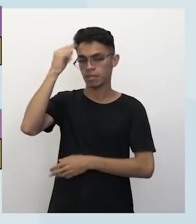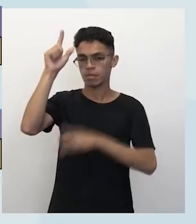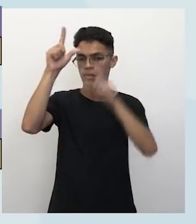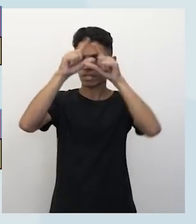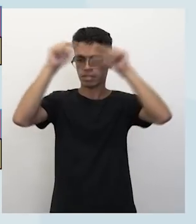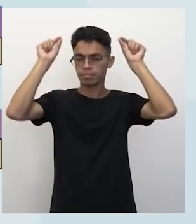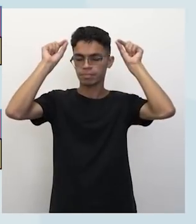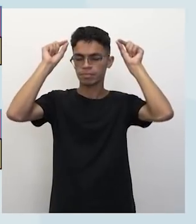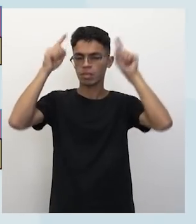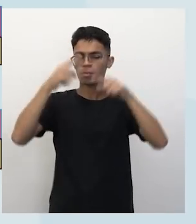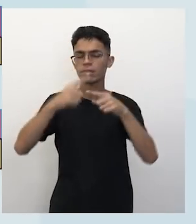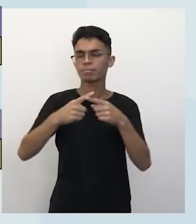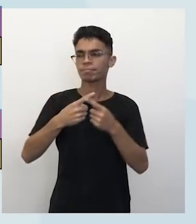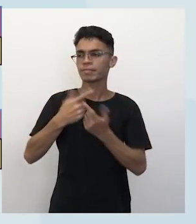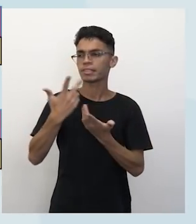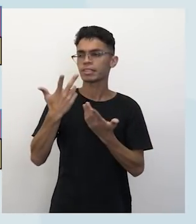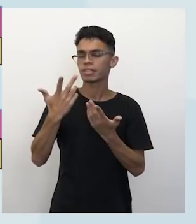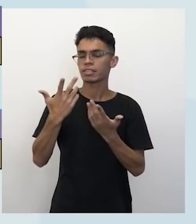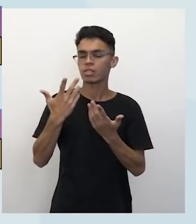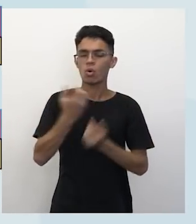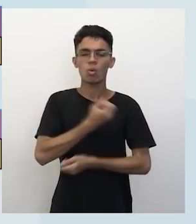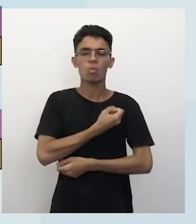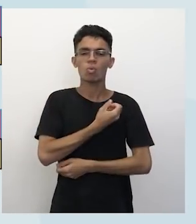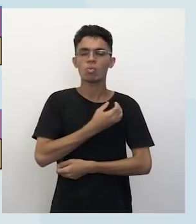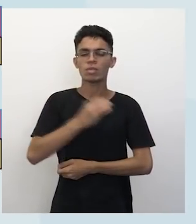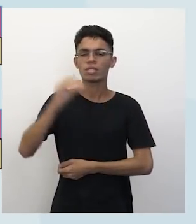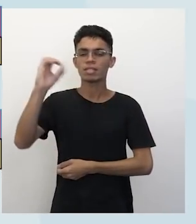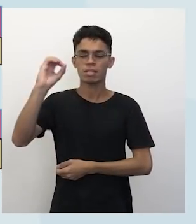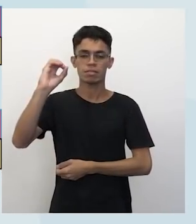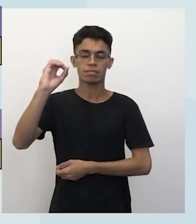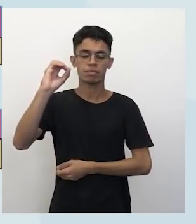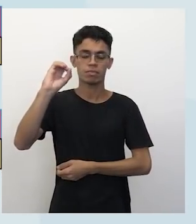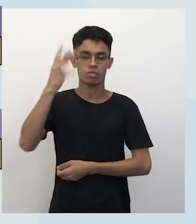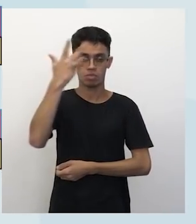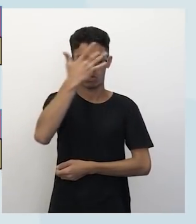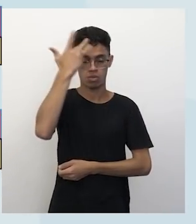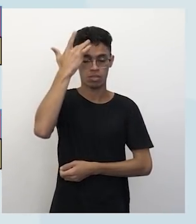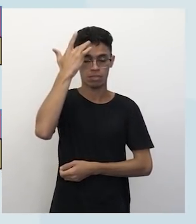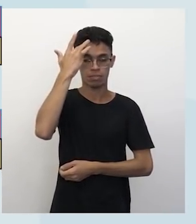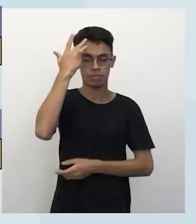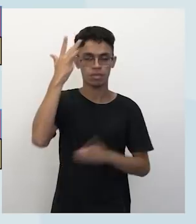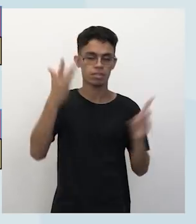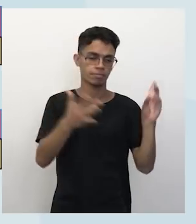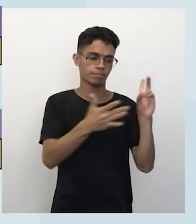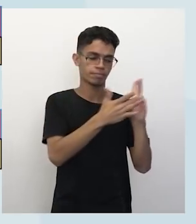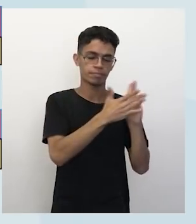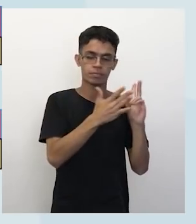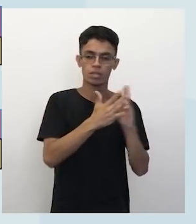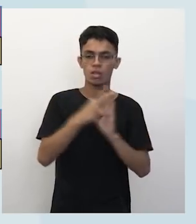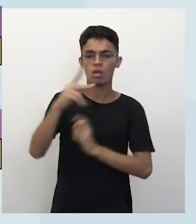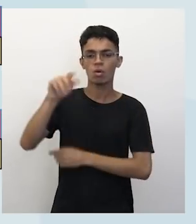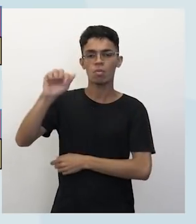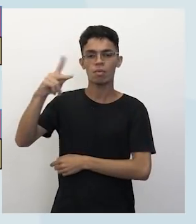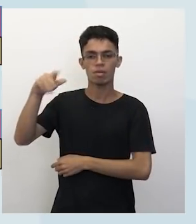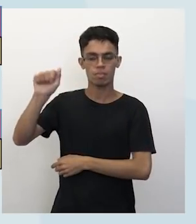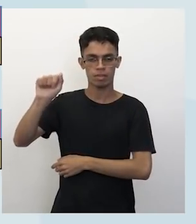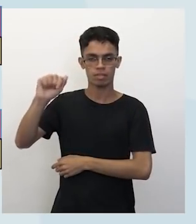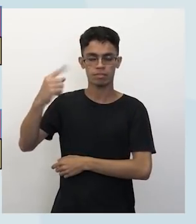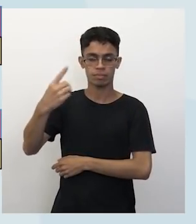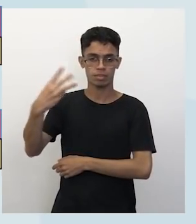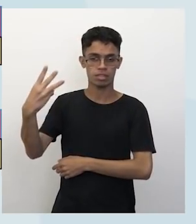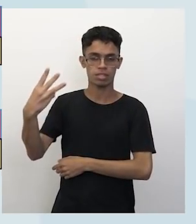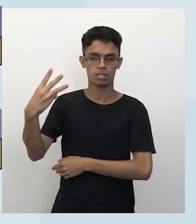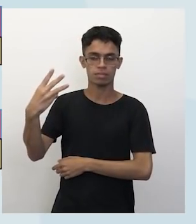gregos, mas quem conseguiu utilizar o número zero foram os indianos. Então, quando o Papa Gregório XIII,